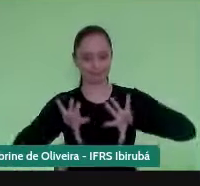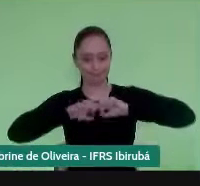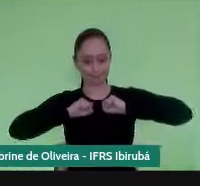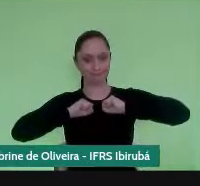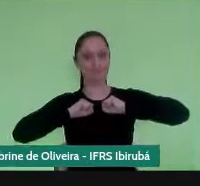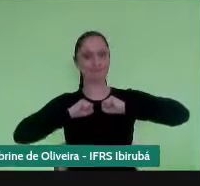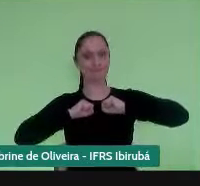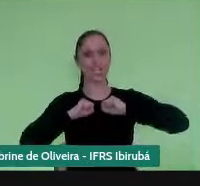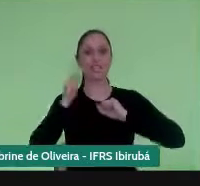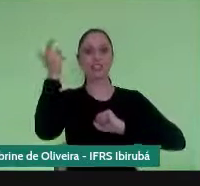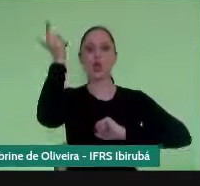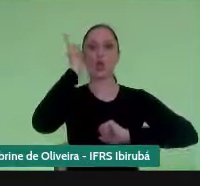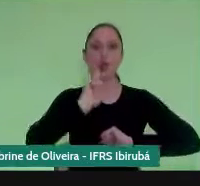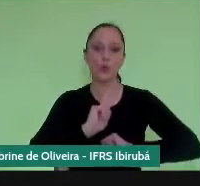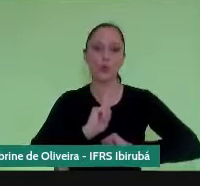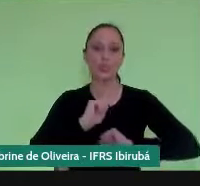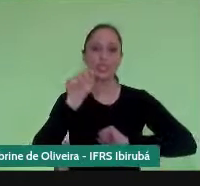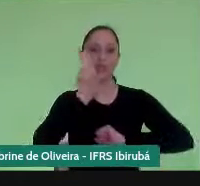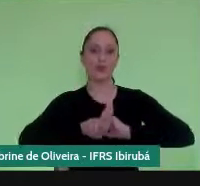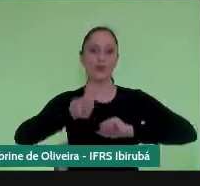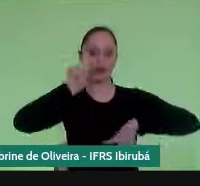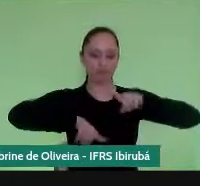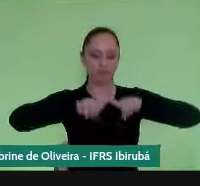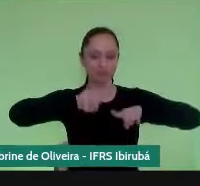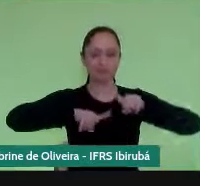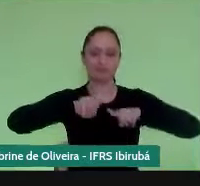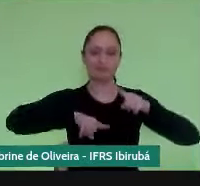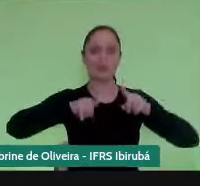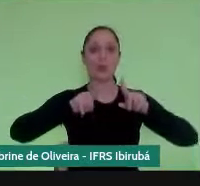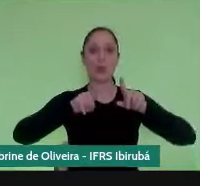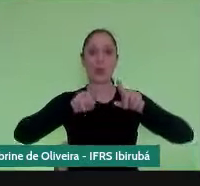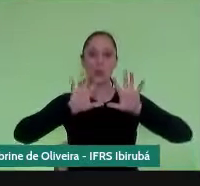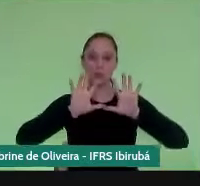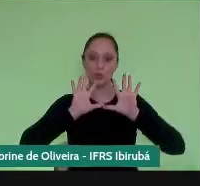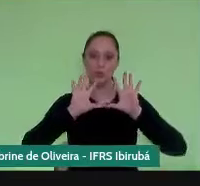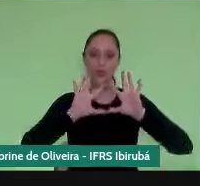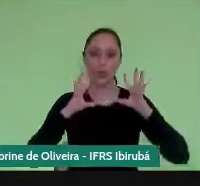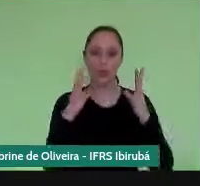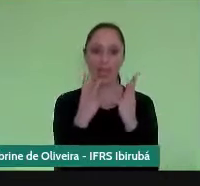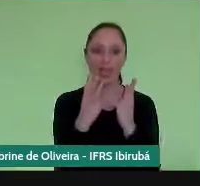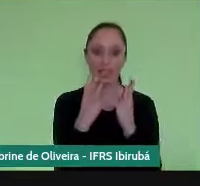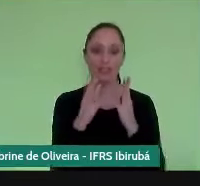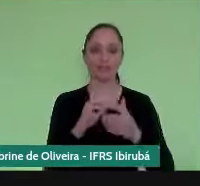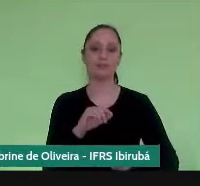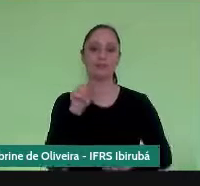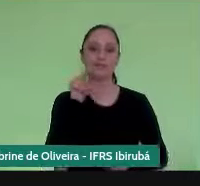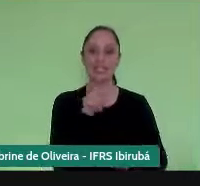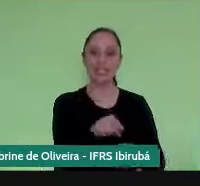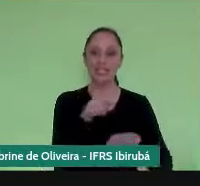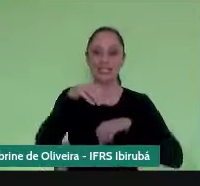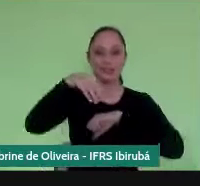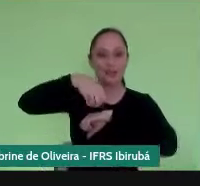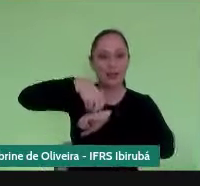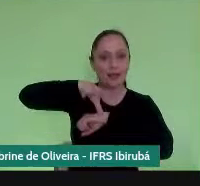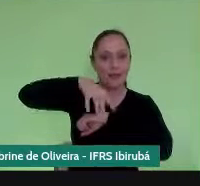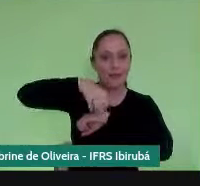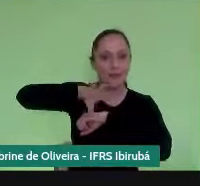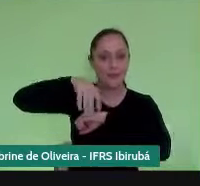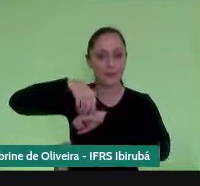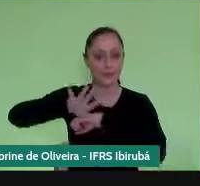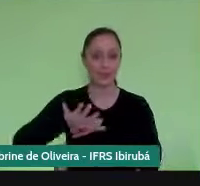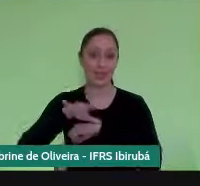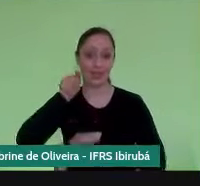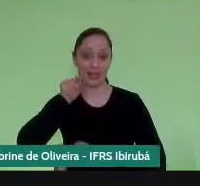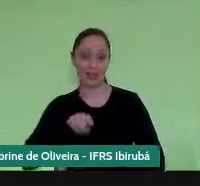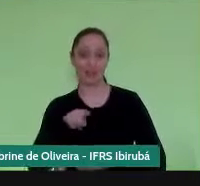utilizar em rede os recursos. Então, essa questão do compartilhamento, ela é bastante